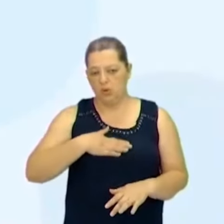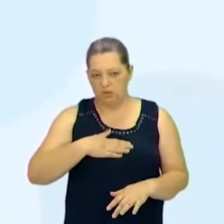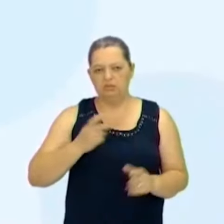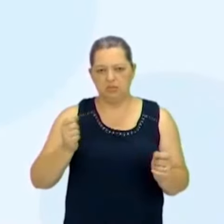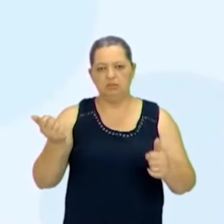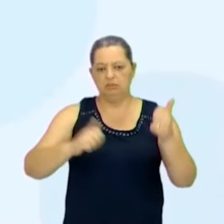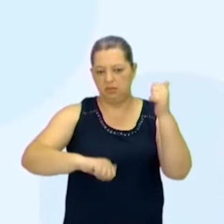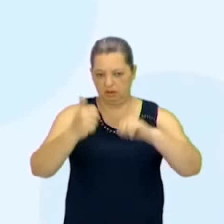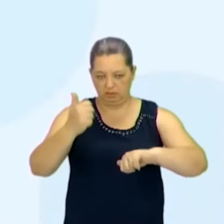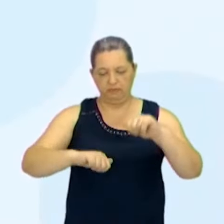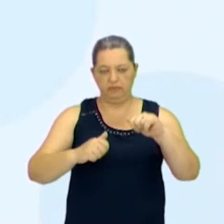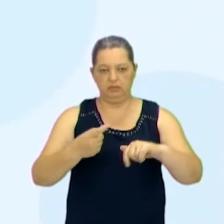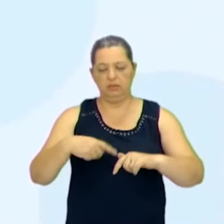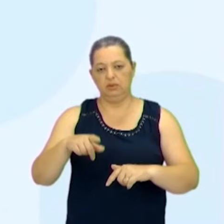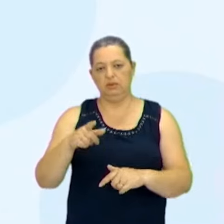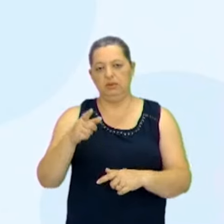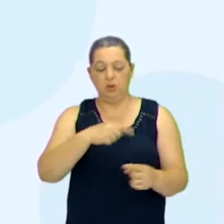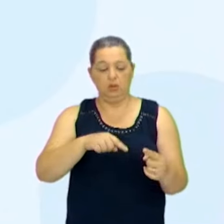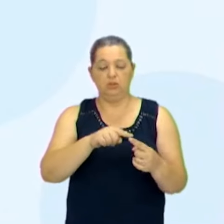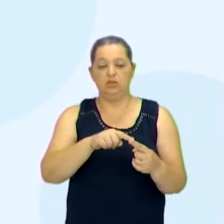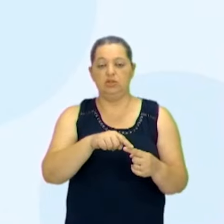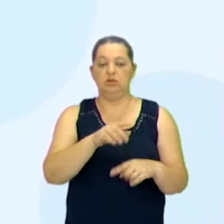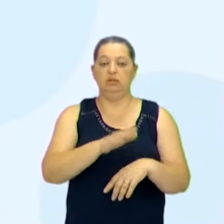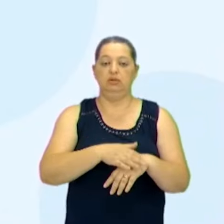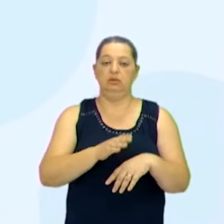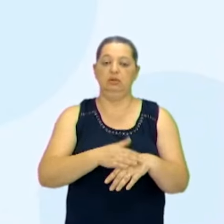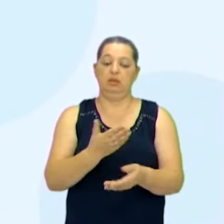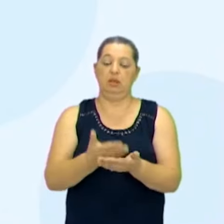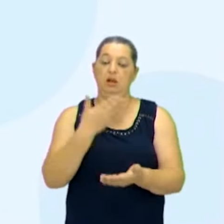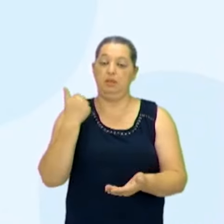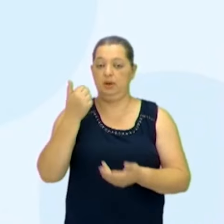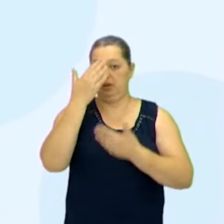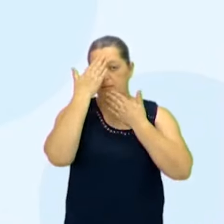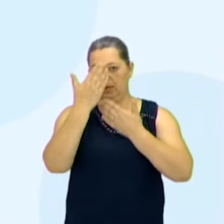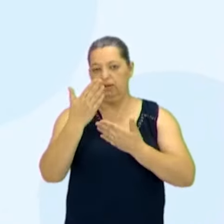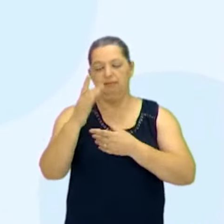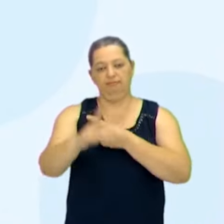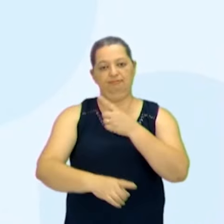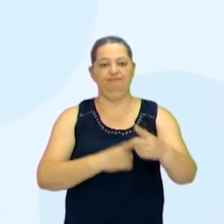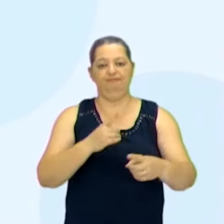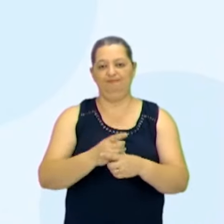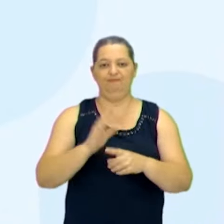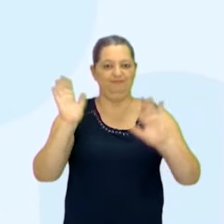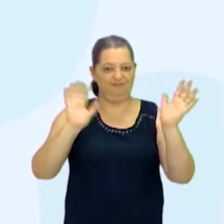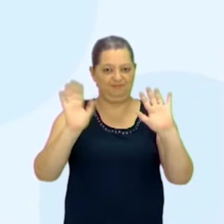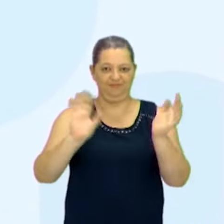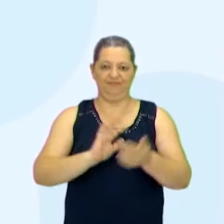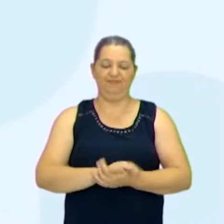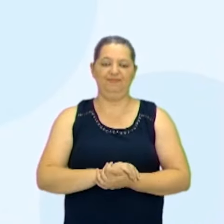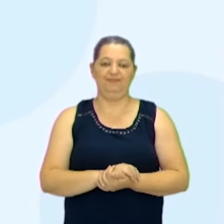pontuem, porque a nossa intenção é sempre fazer uma aula melhor. Obrigada e até o ano que vem. Tchau, tchau.